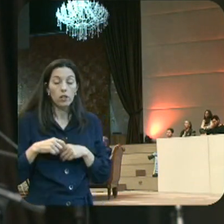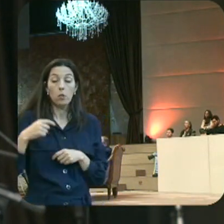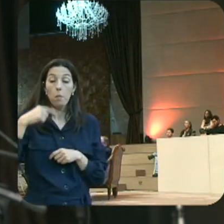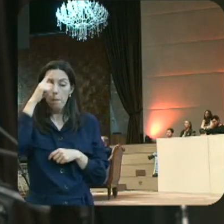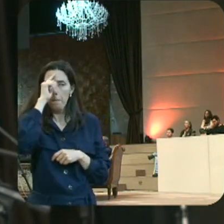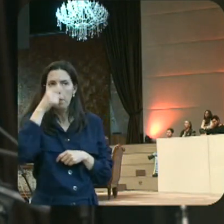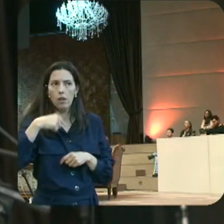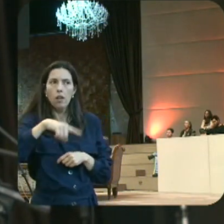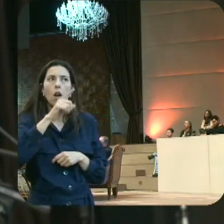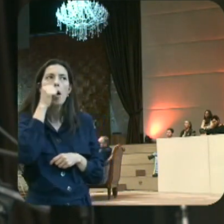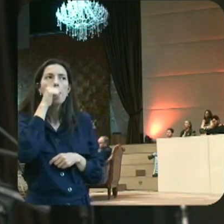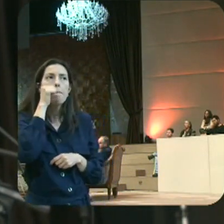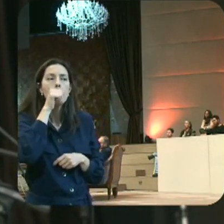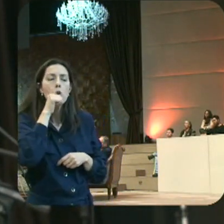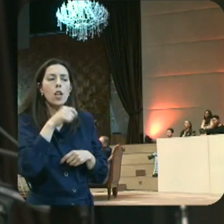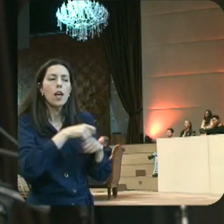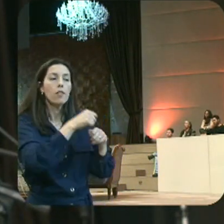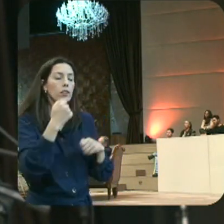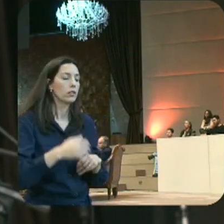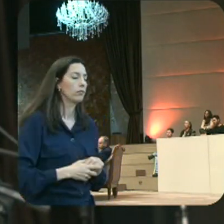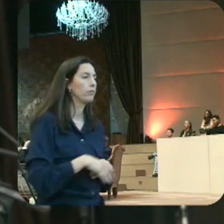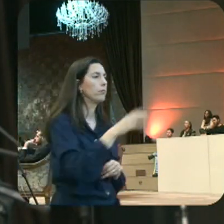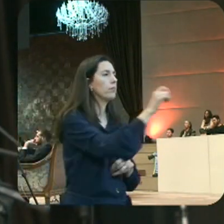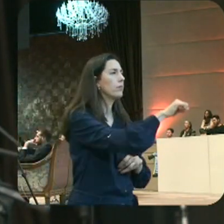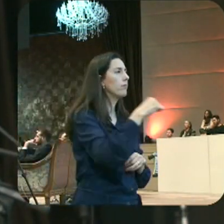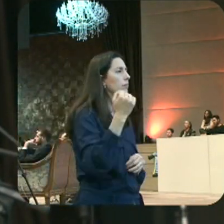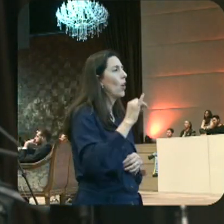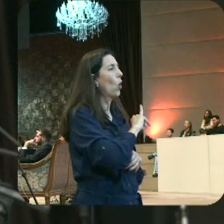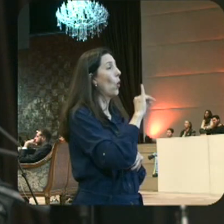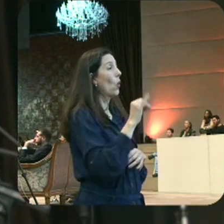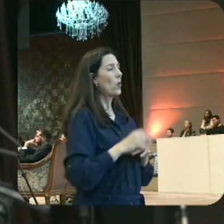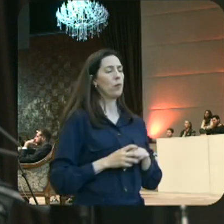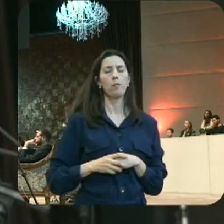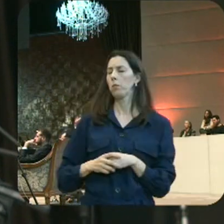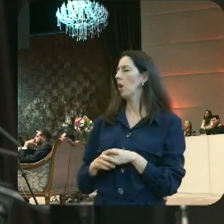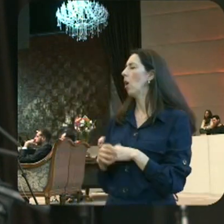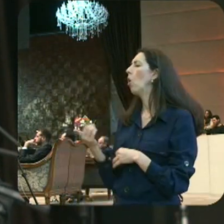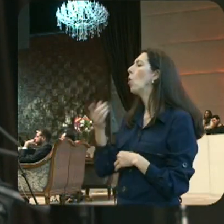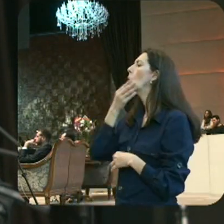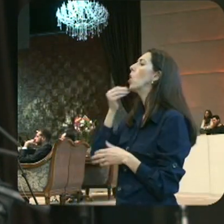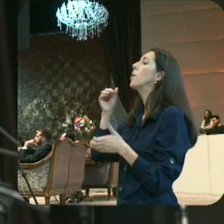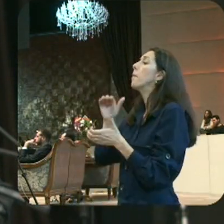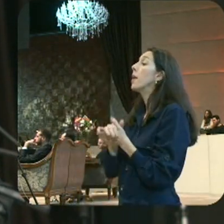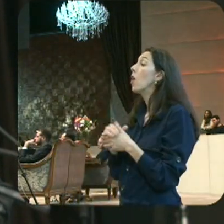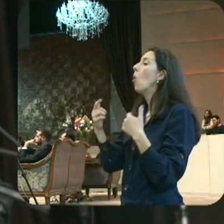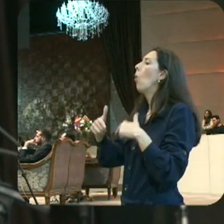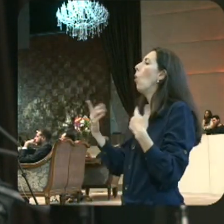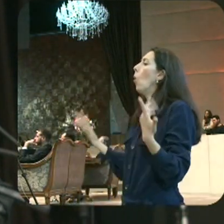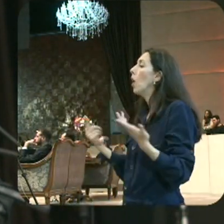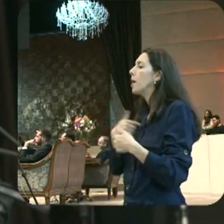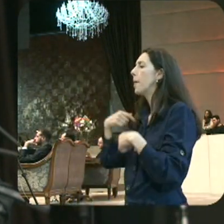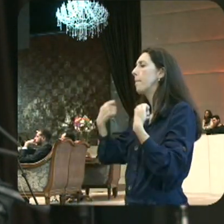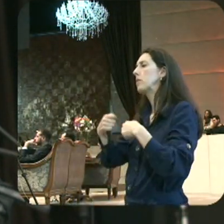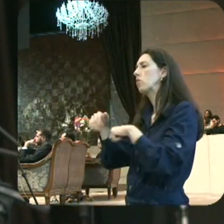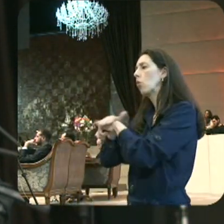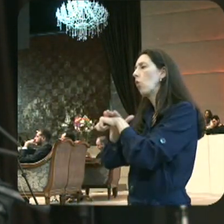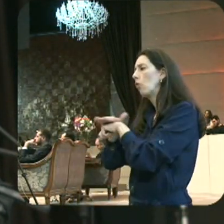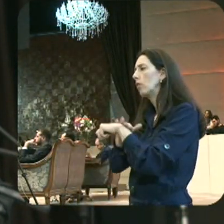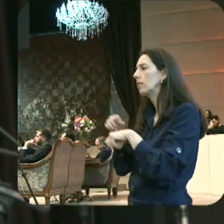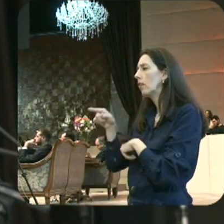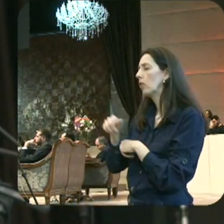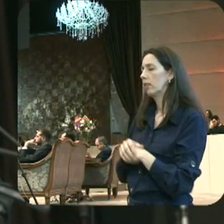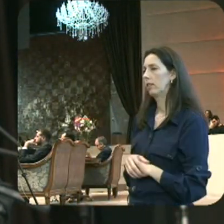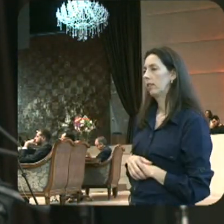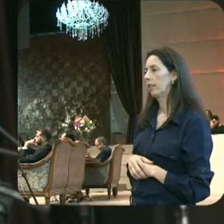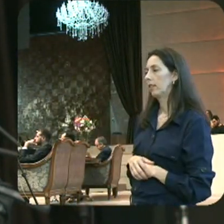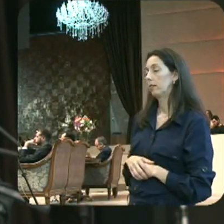Aí eu perguntei: onde é que está teu marido? Preciso conversar com ele. Ela disse: não sei. Falei: então posso esperar? Fiquei